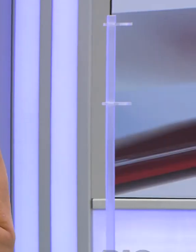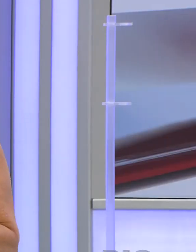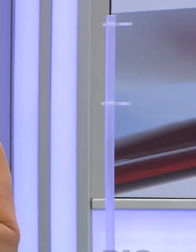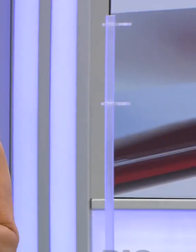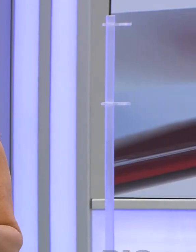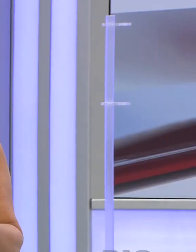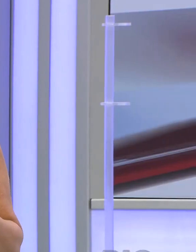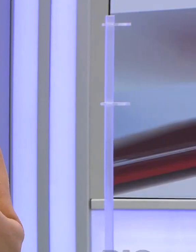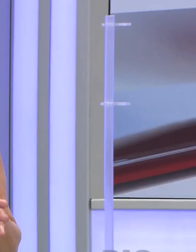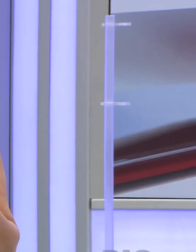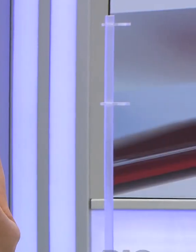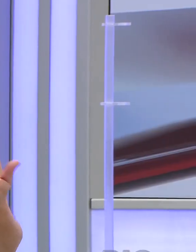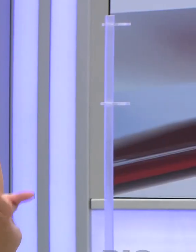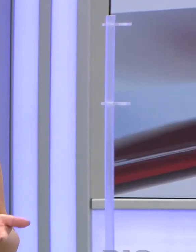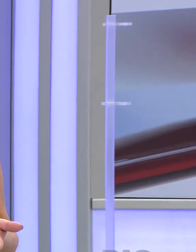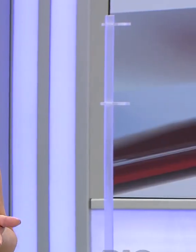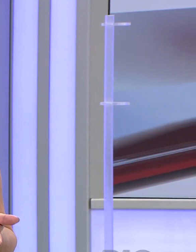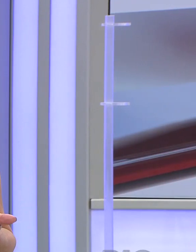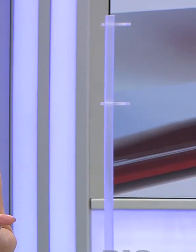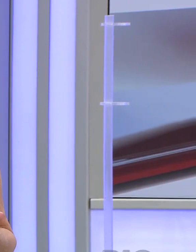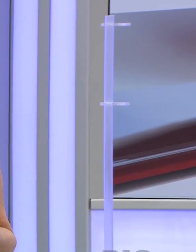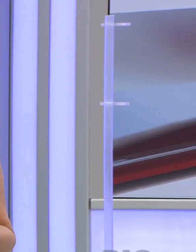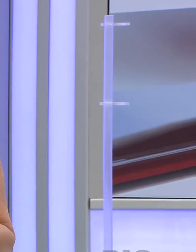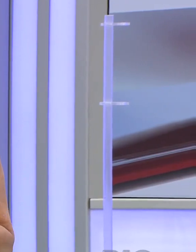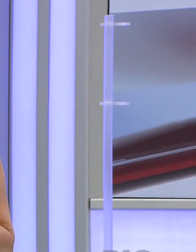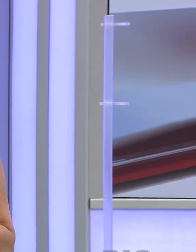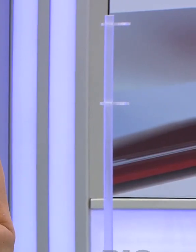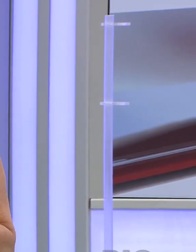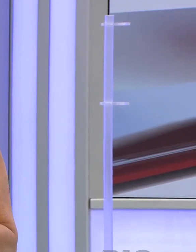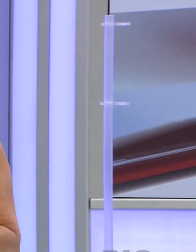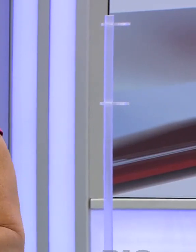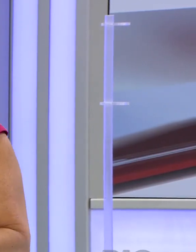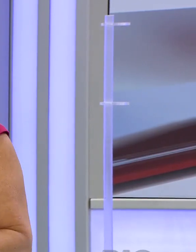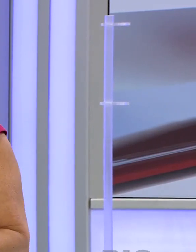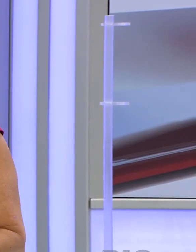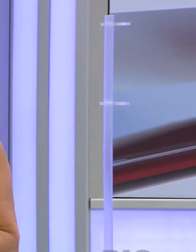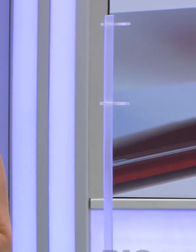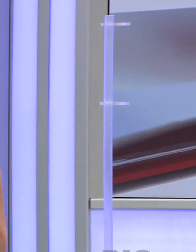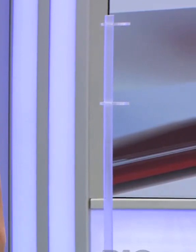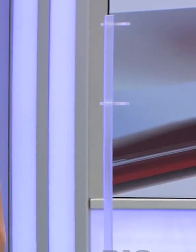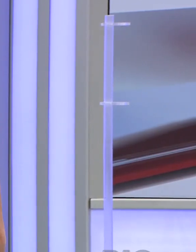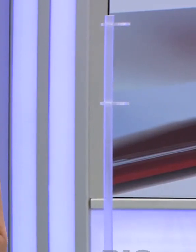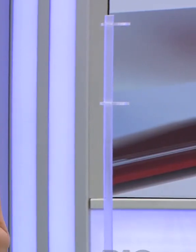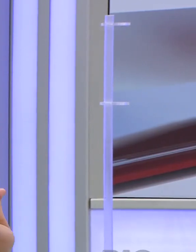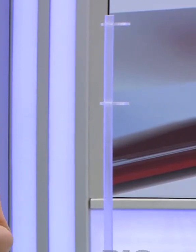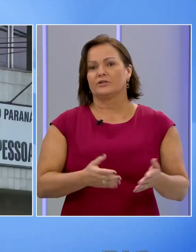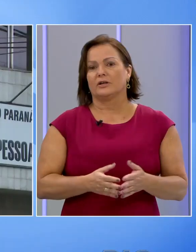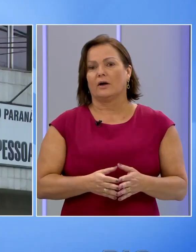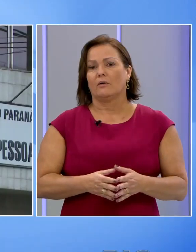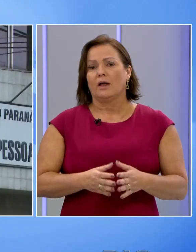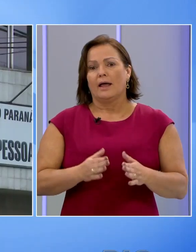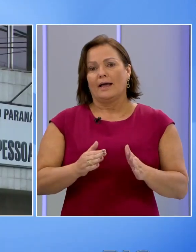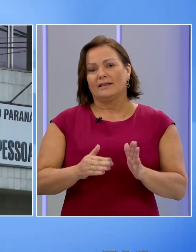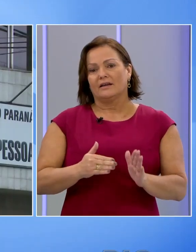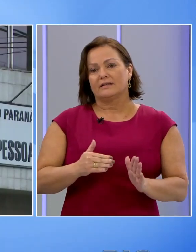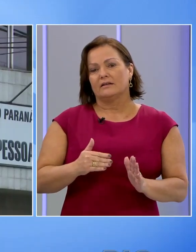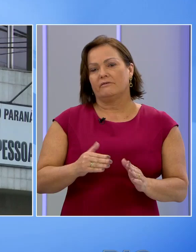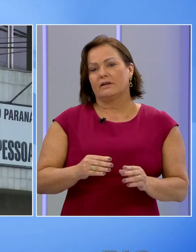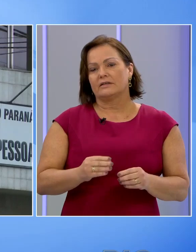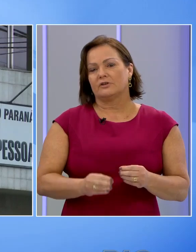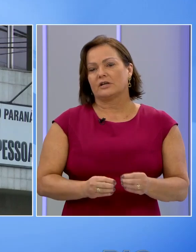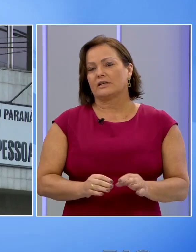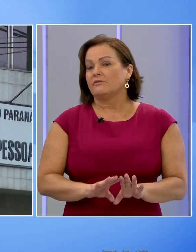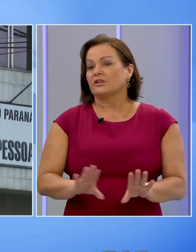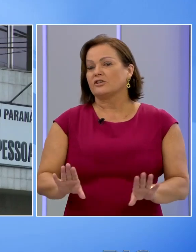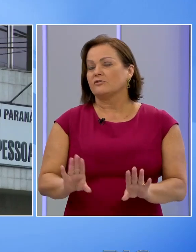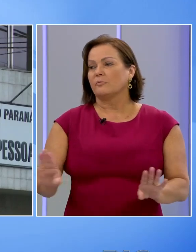se posiciona ali pelas informações novas, né, é que pode ter uma motivação pessoal, no caso passional. É interessante ver que